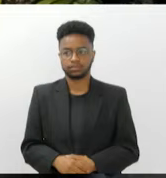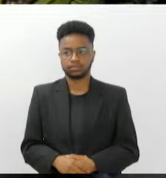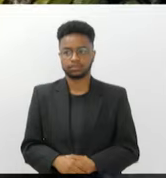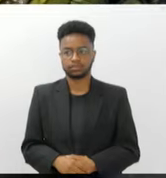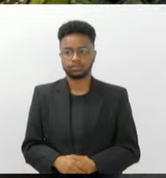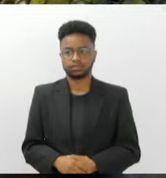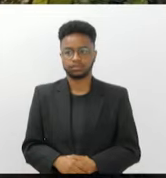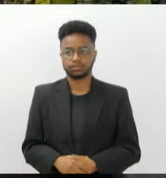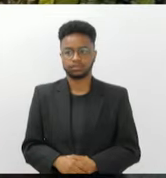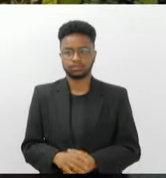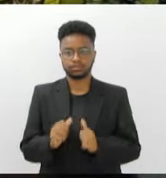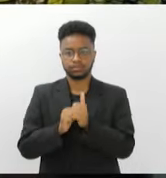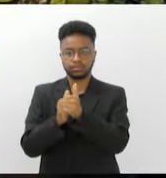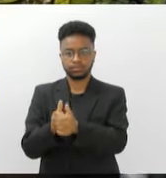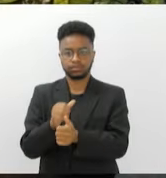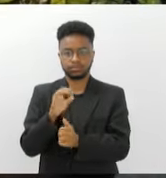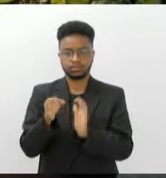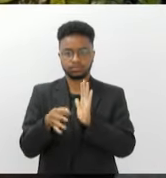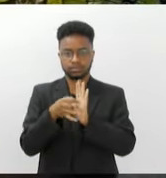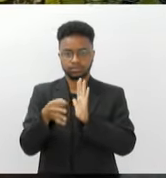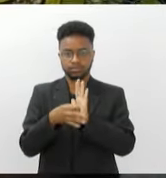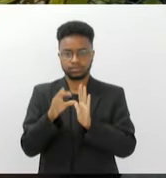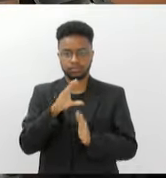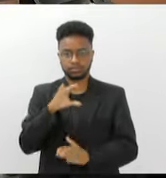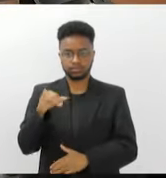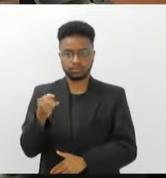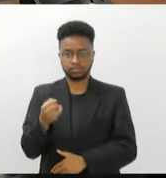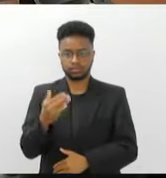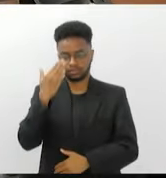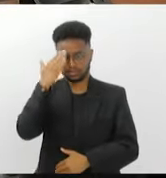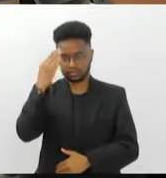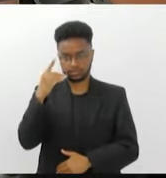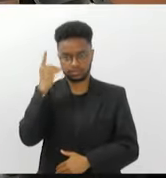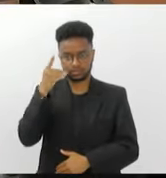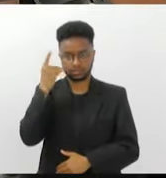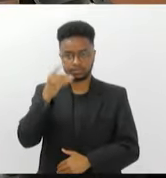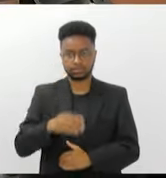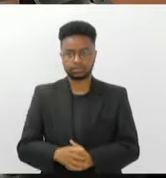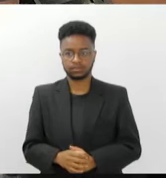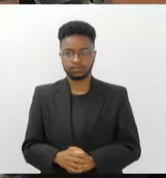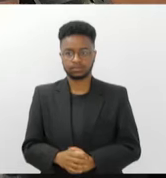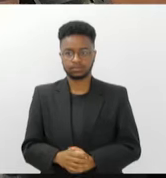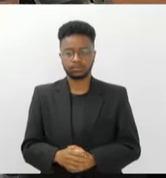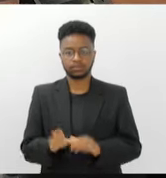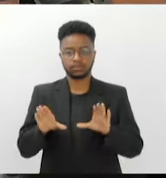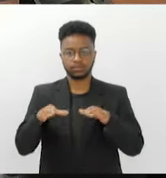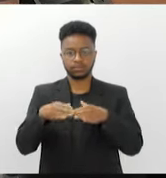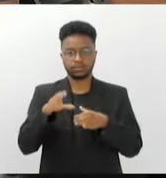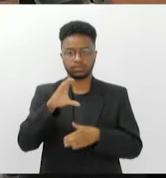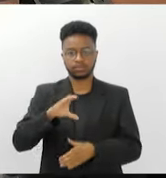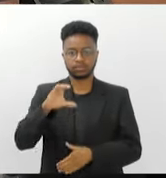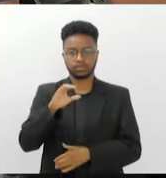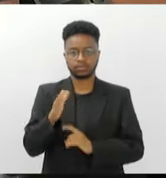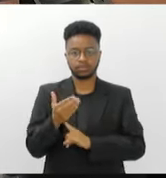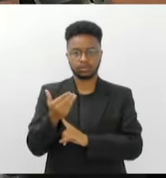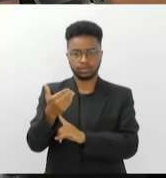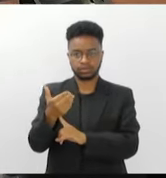Acompanho o parecer da CCJ, presidente. Obrigado, deputado Gualberto. Pela Comissão de Ciência e